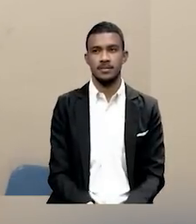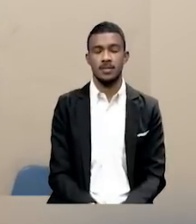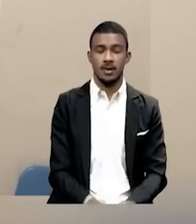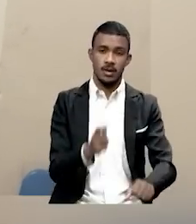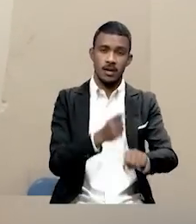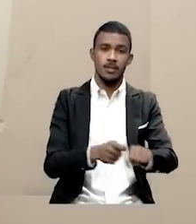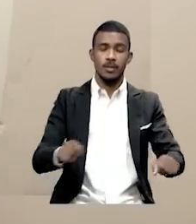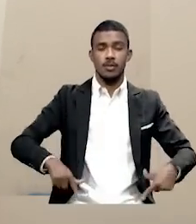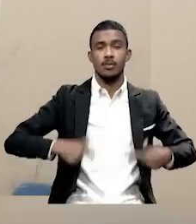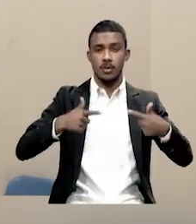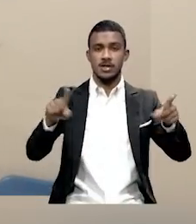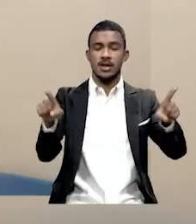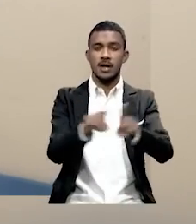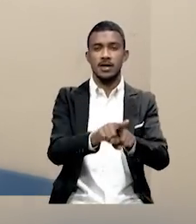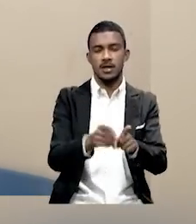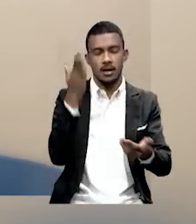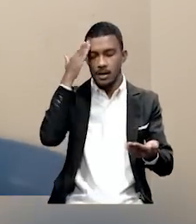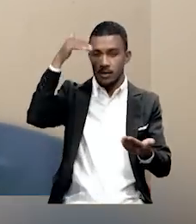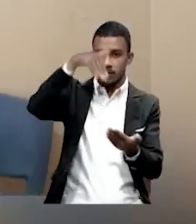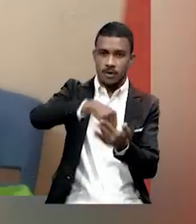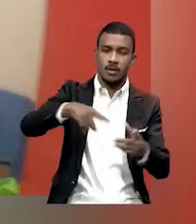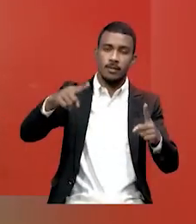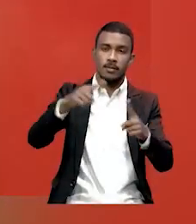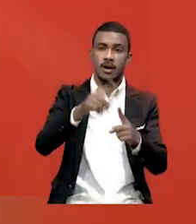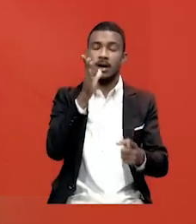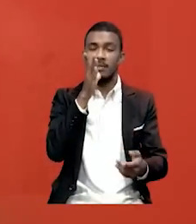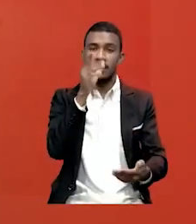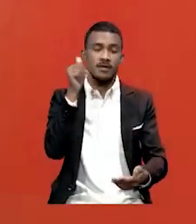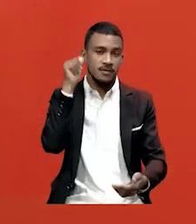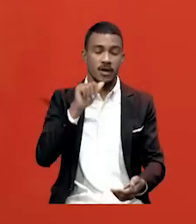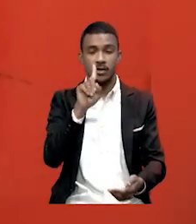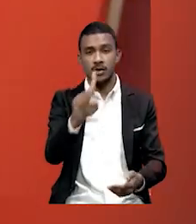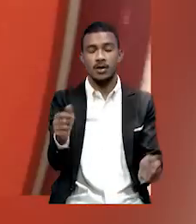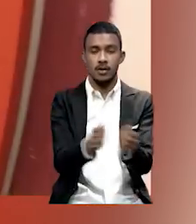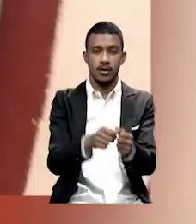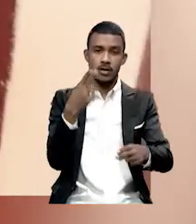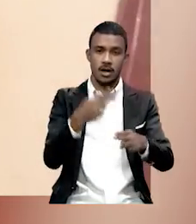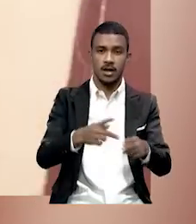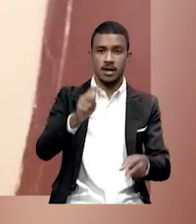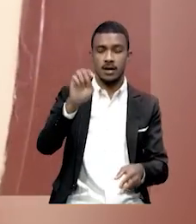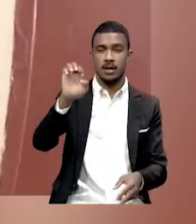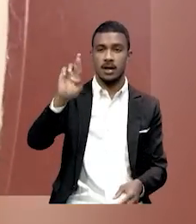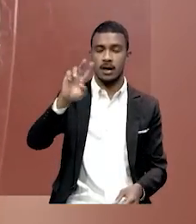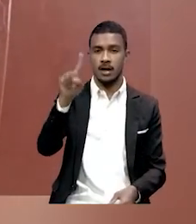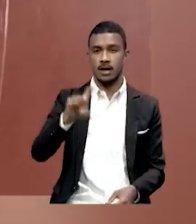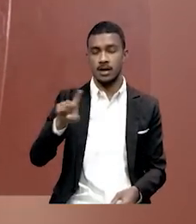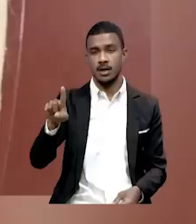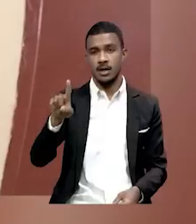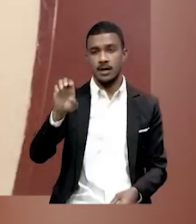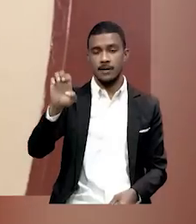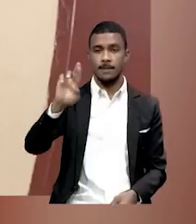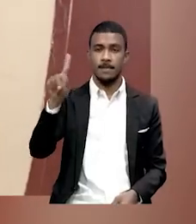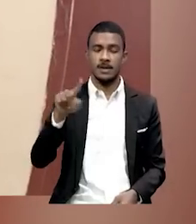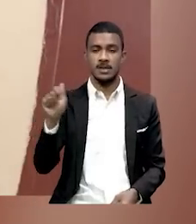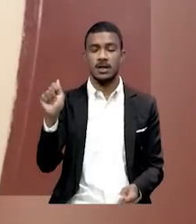Situação moris itane refleta dunik, ba inanfeto ida honarang Teresa, idade ruanulu resin hitu, husi